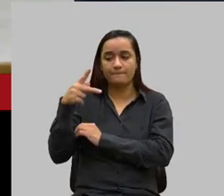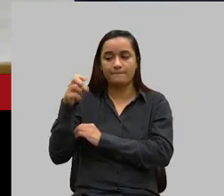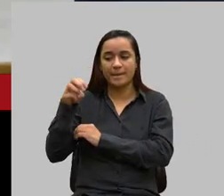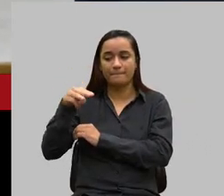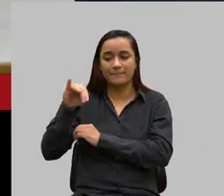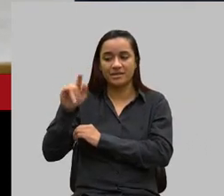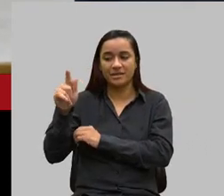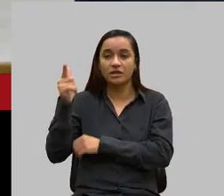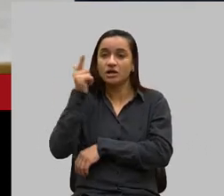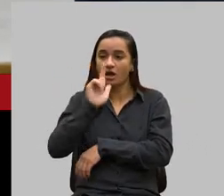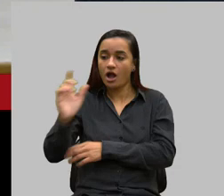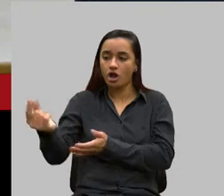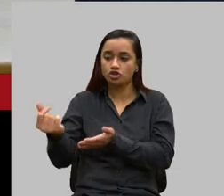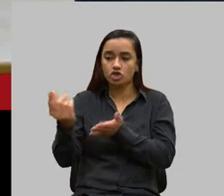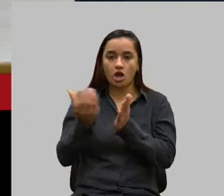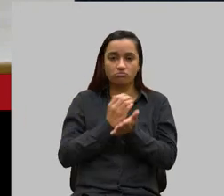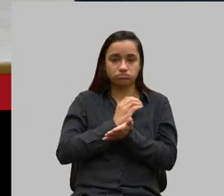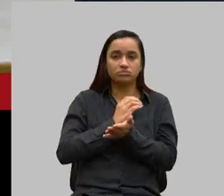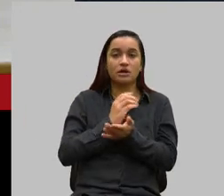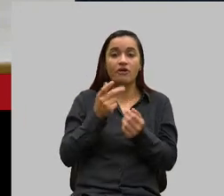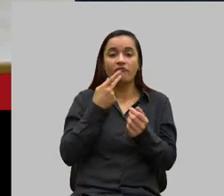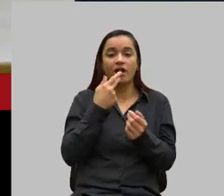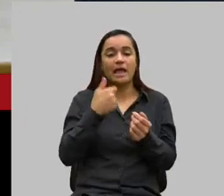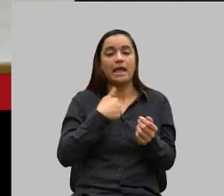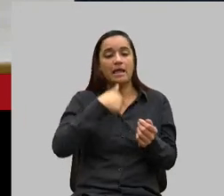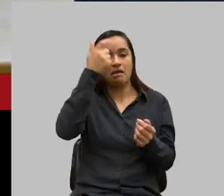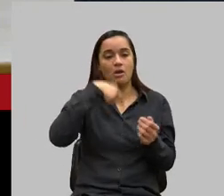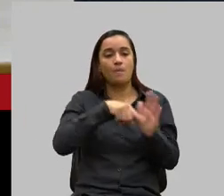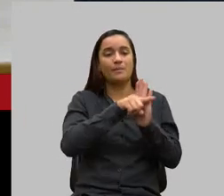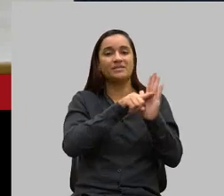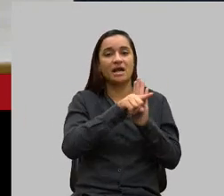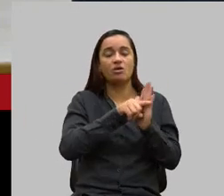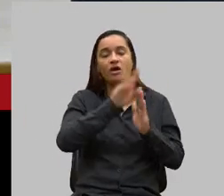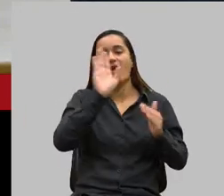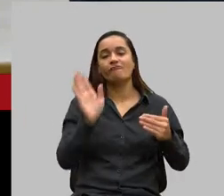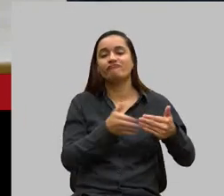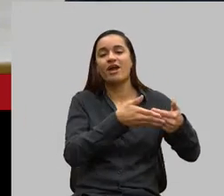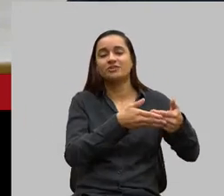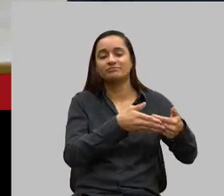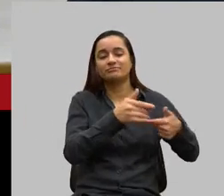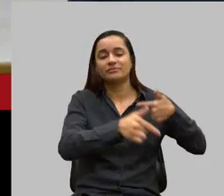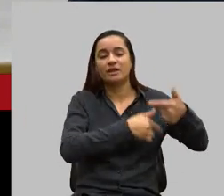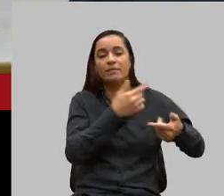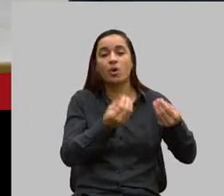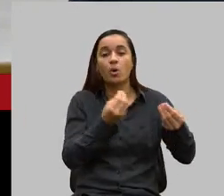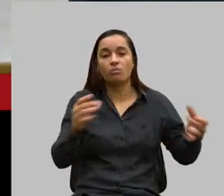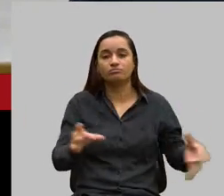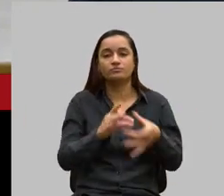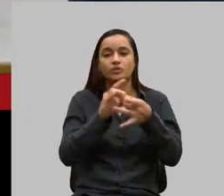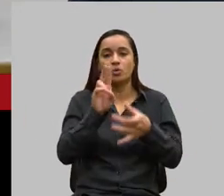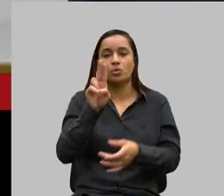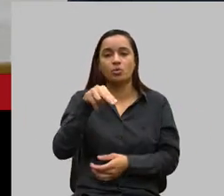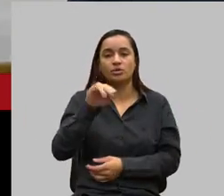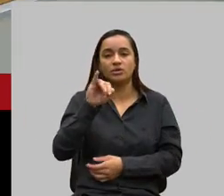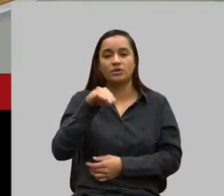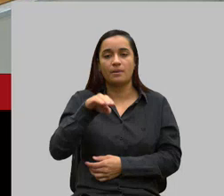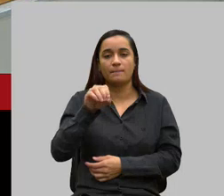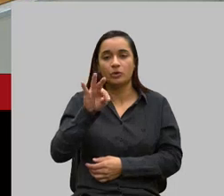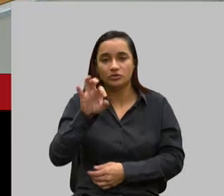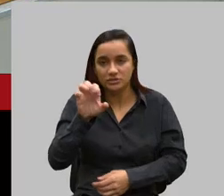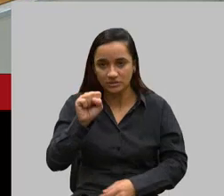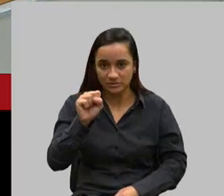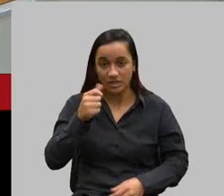fala que é pesquisador e bate a chancela da unimontes como se fosse um trabalho da unimontes eu e o Arantes trabalhamos nisso aí com